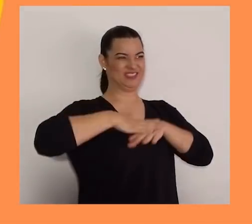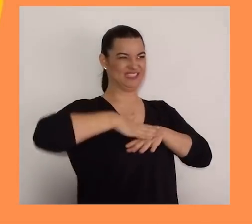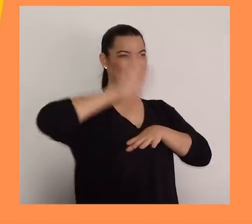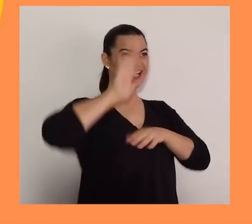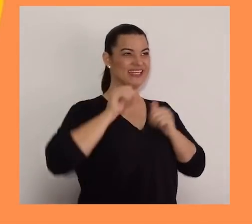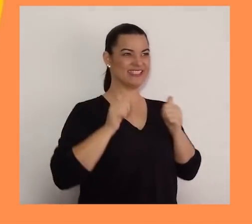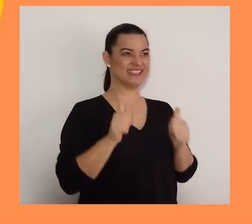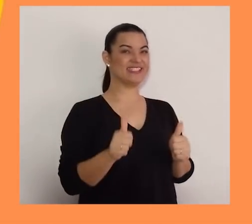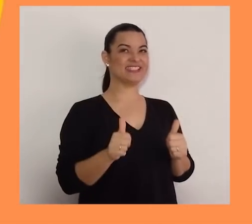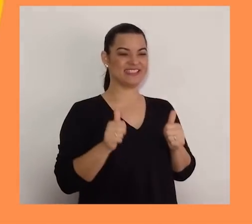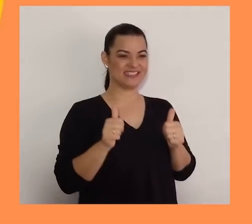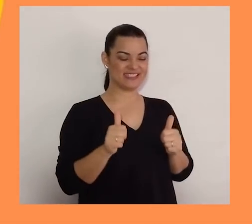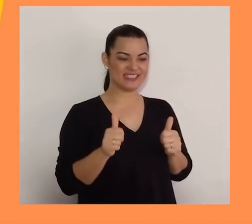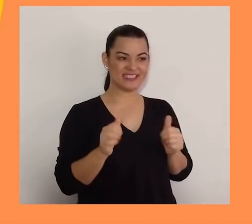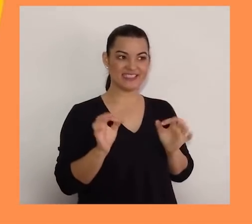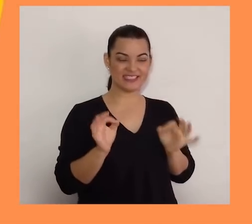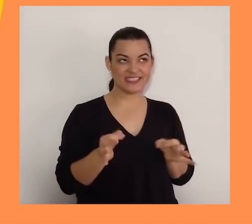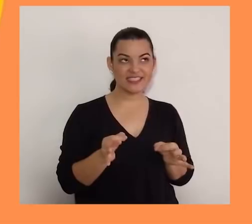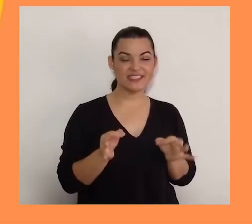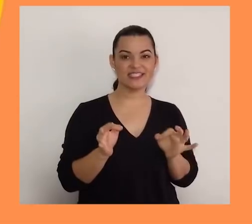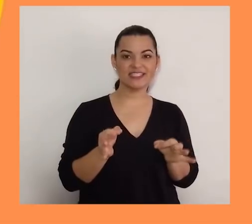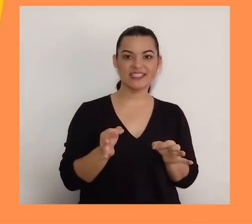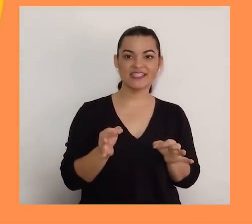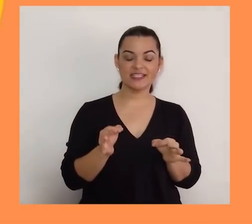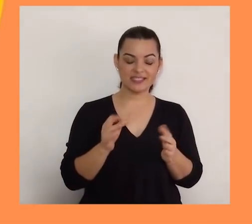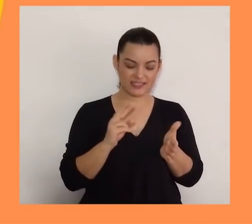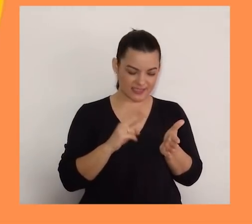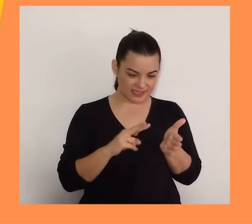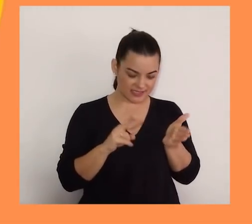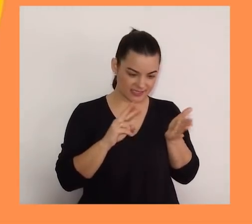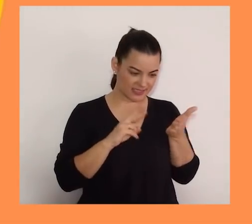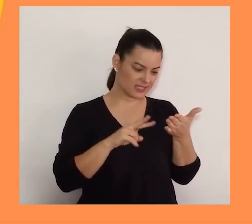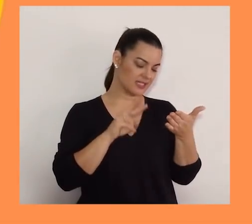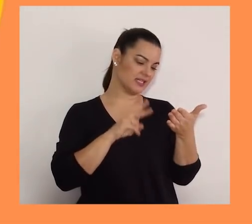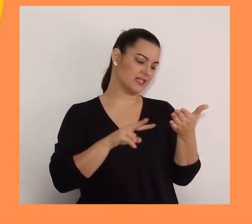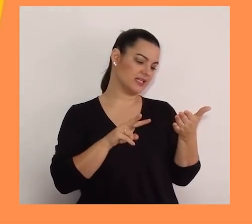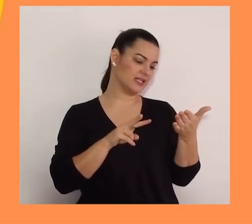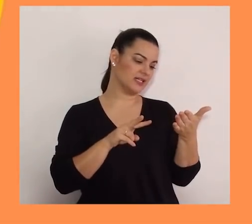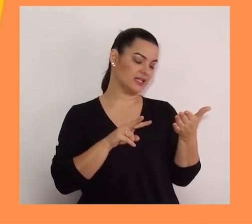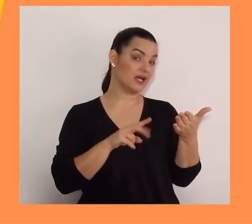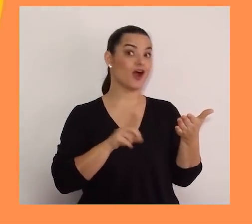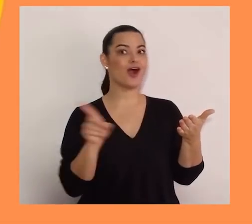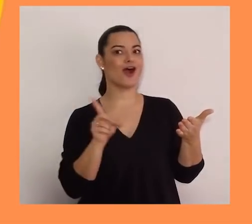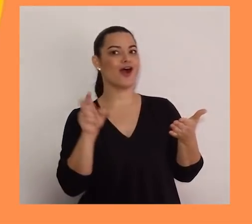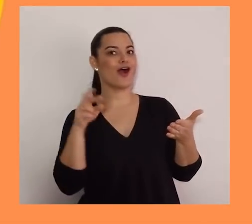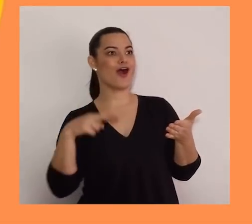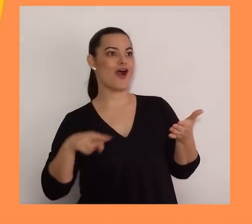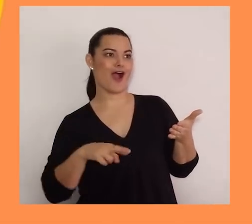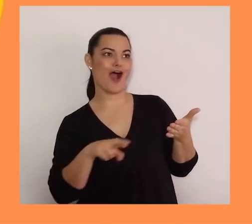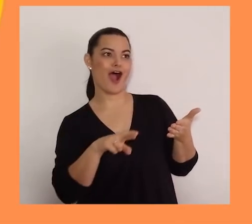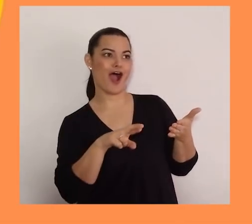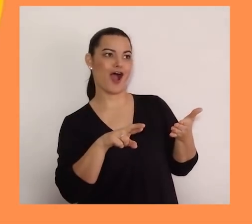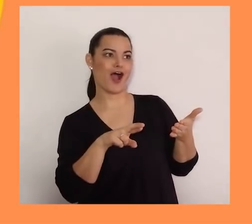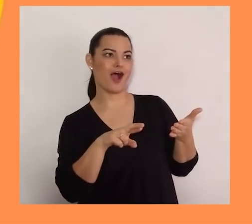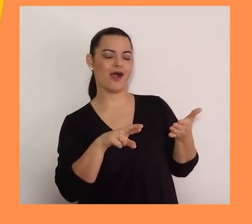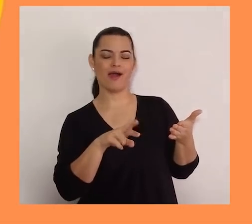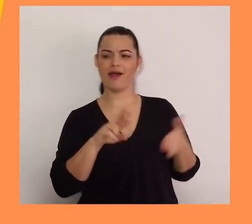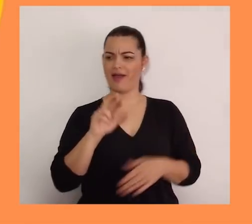Arrancar. Arrancaram o rabanete da